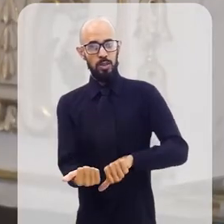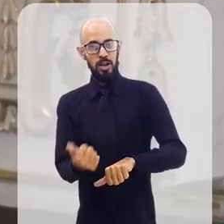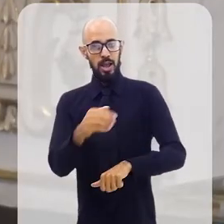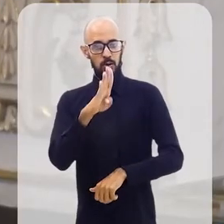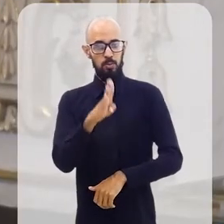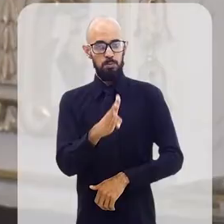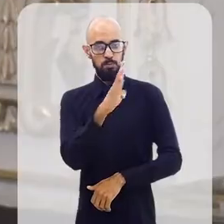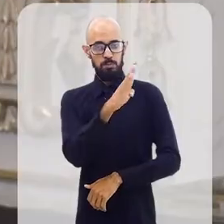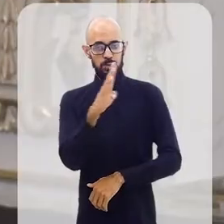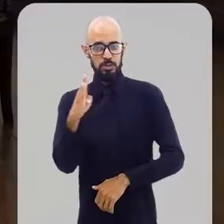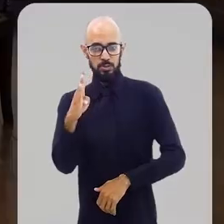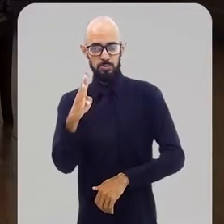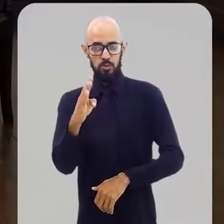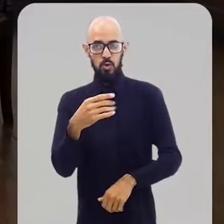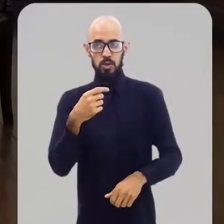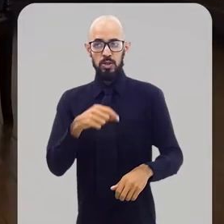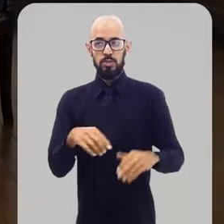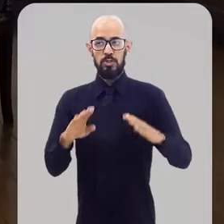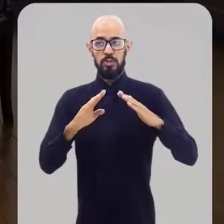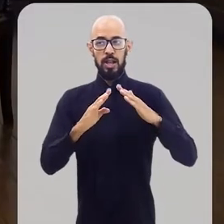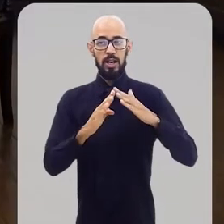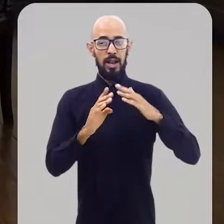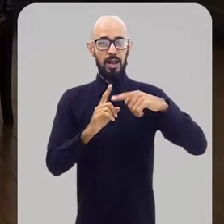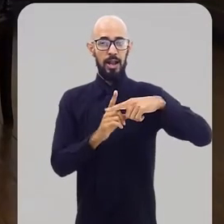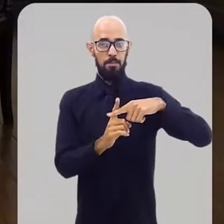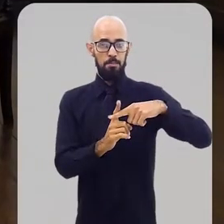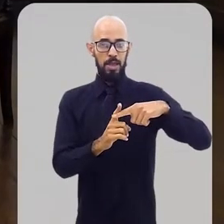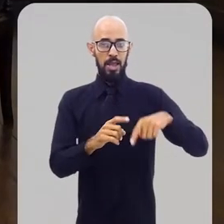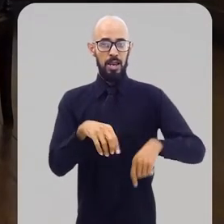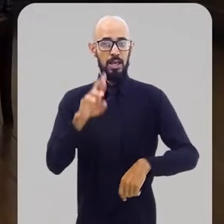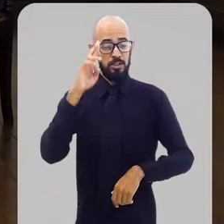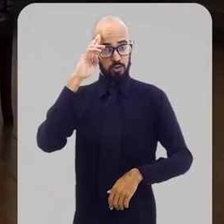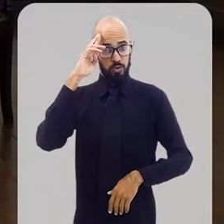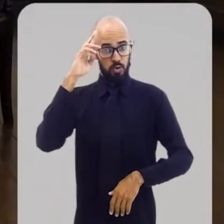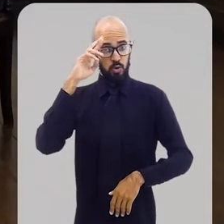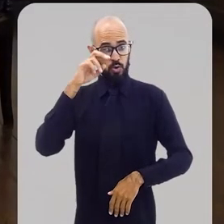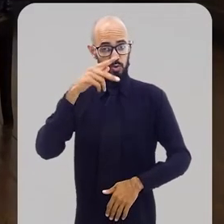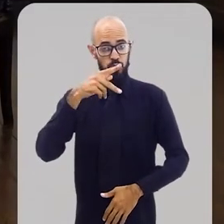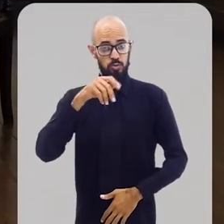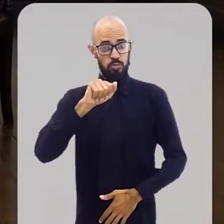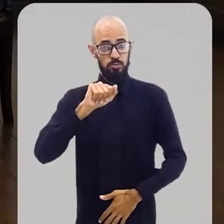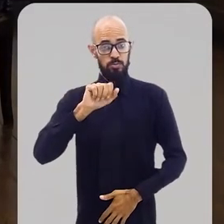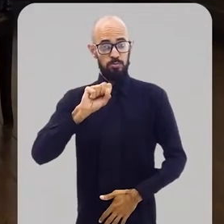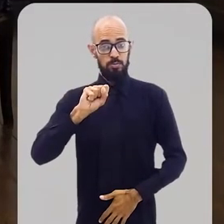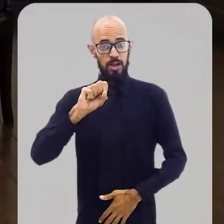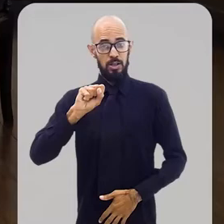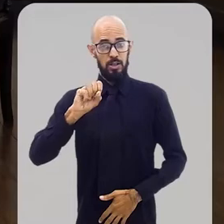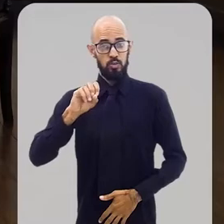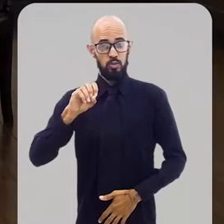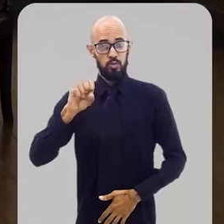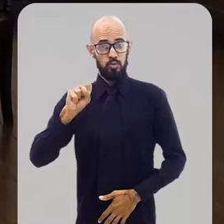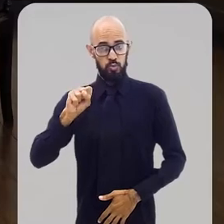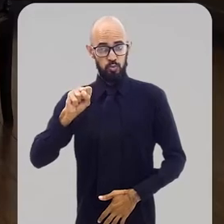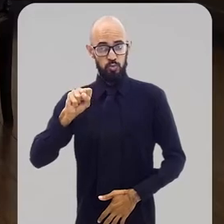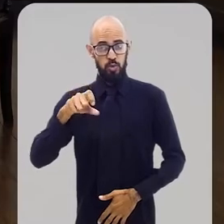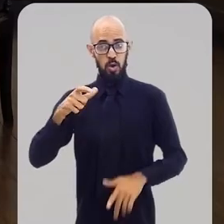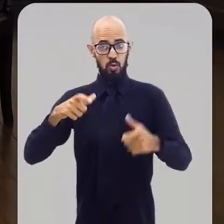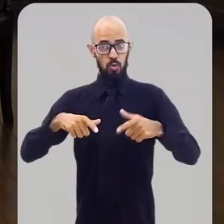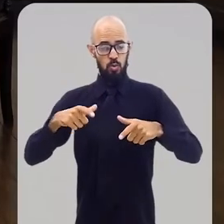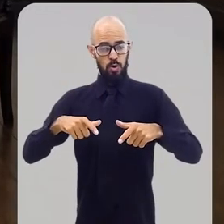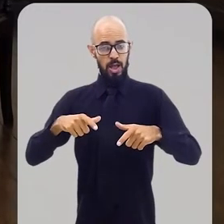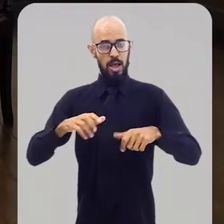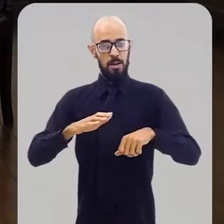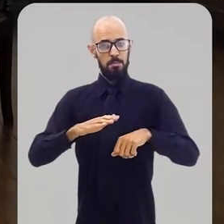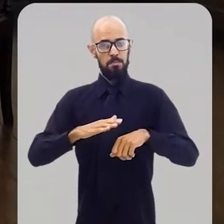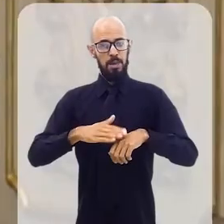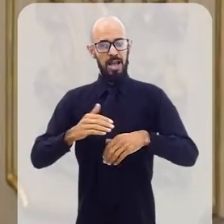estamos aqui na Capela Senhor dos Passos é um espaço mais reservado e que era no tempo